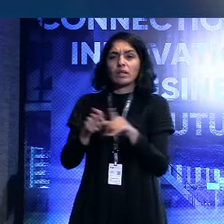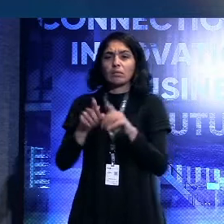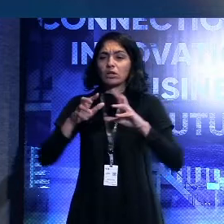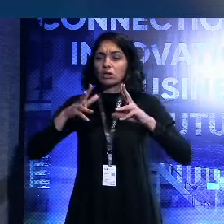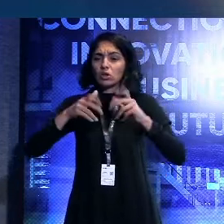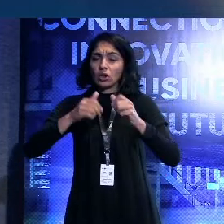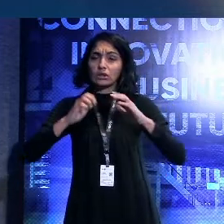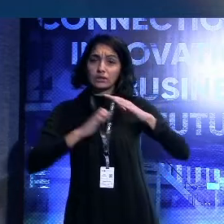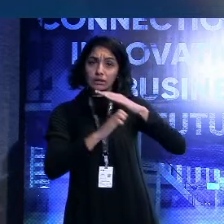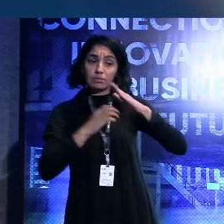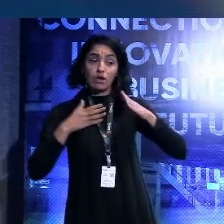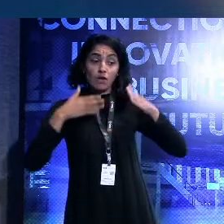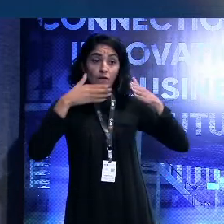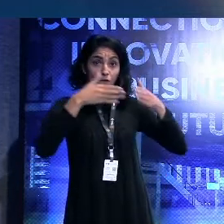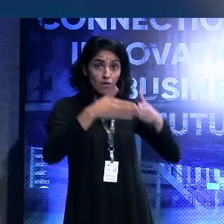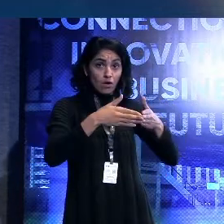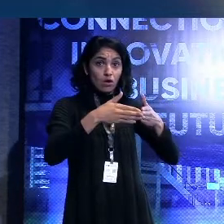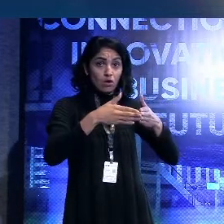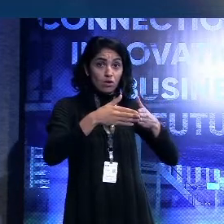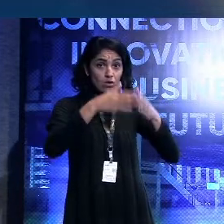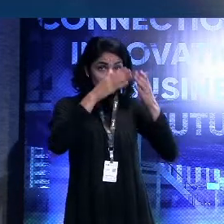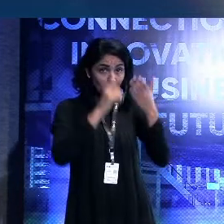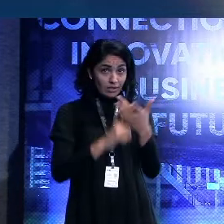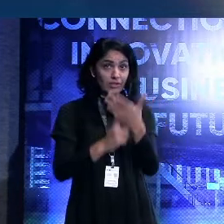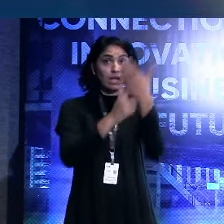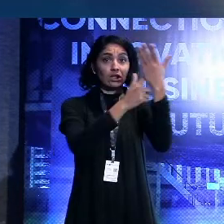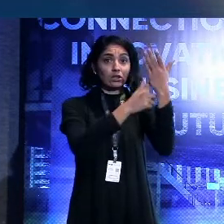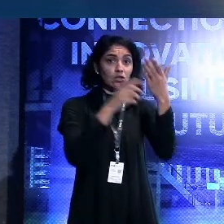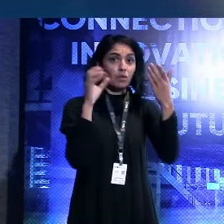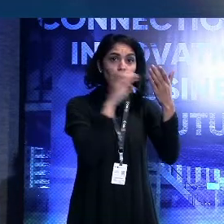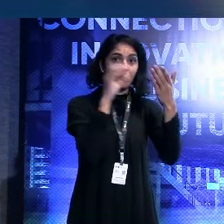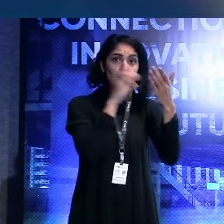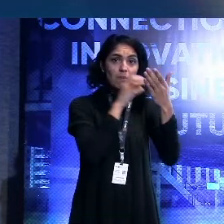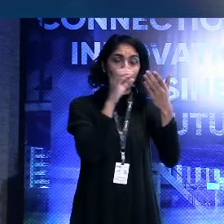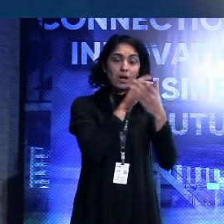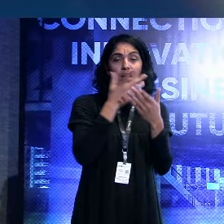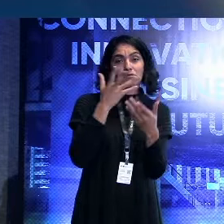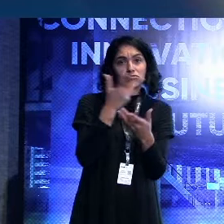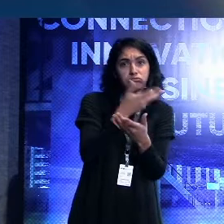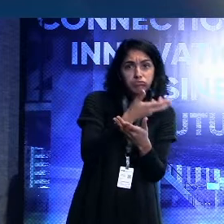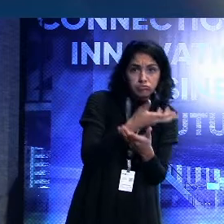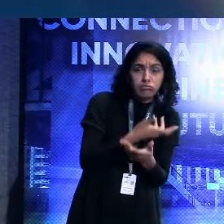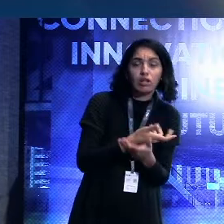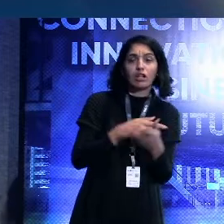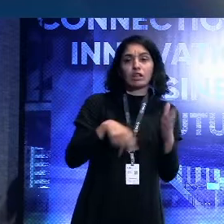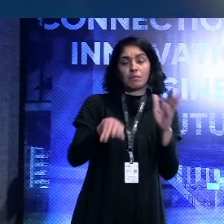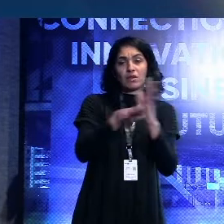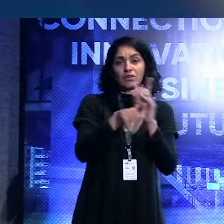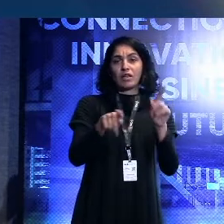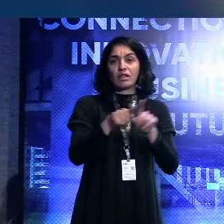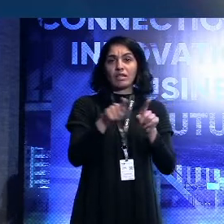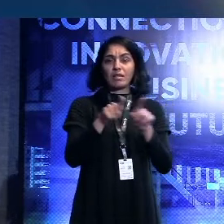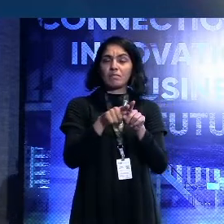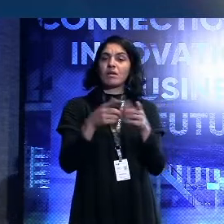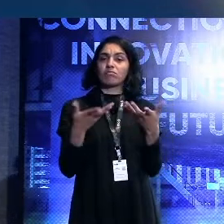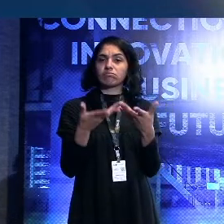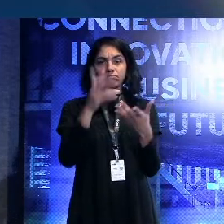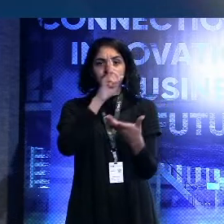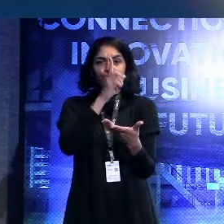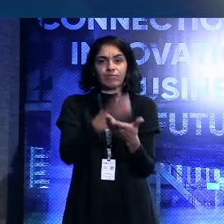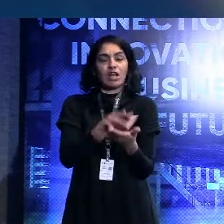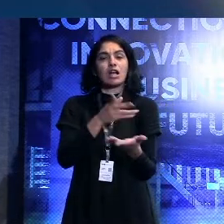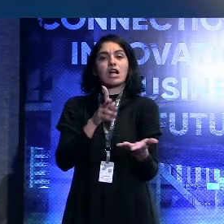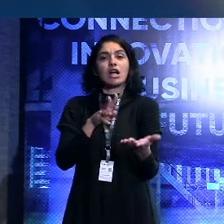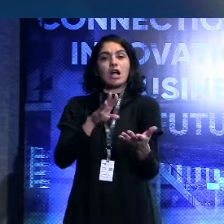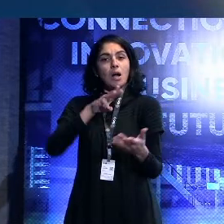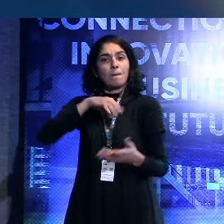focadas em tecnologia realmente para acelerar essa nossa transformação, a chegada realmente da nossa missão, o cumprimento da nossa missão.